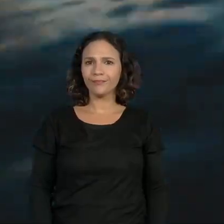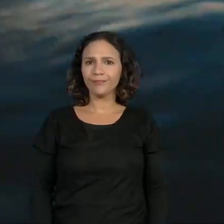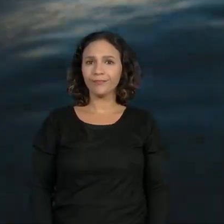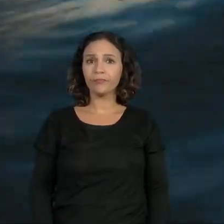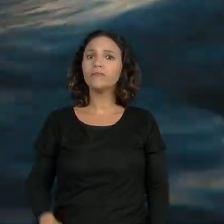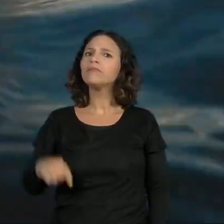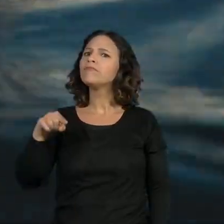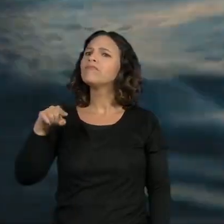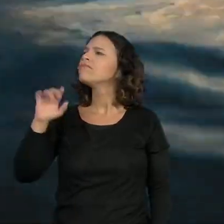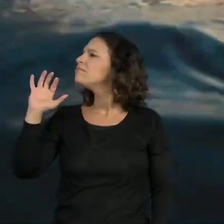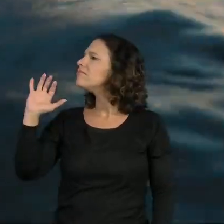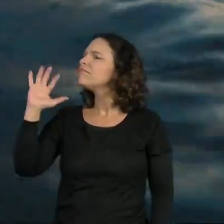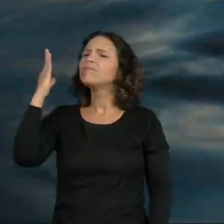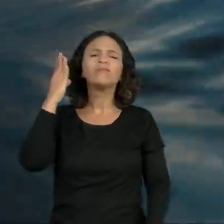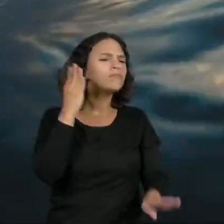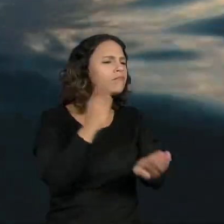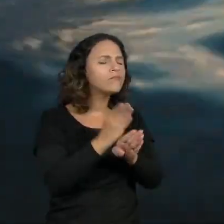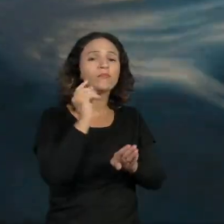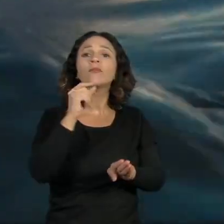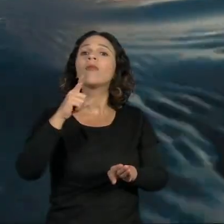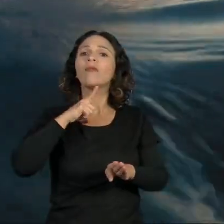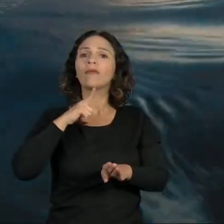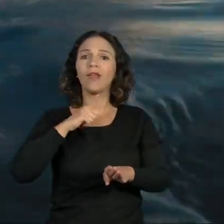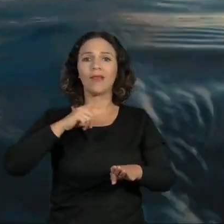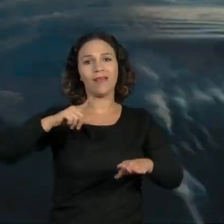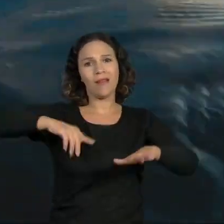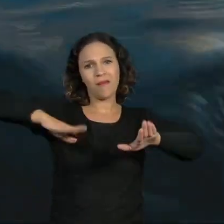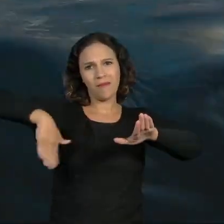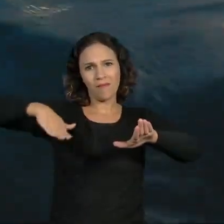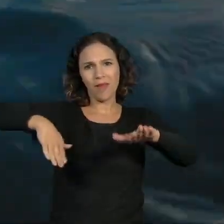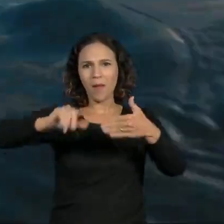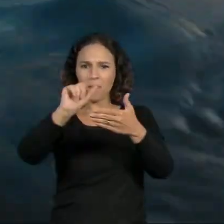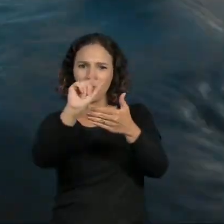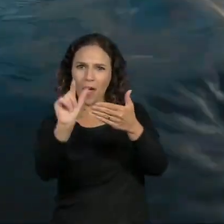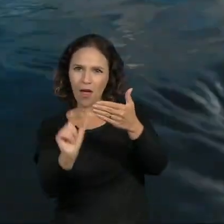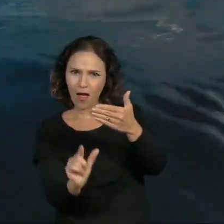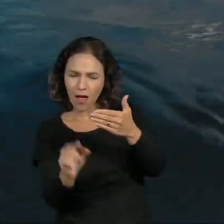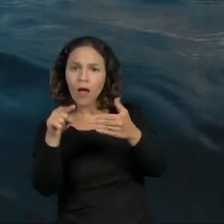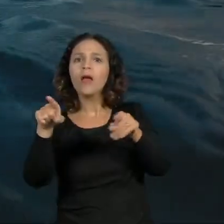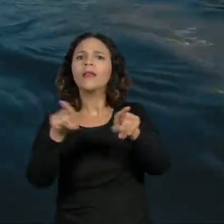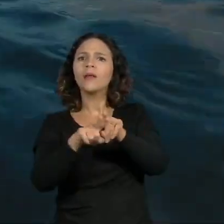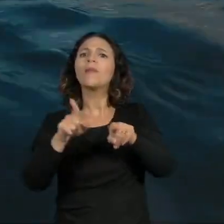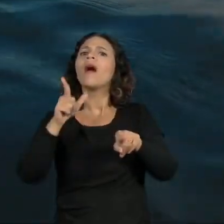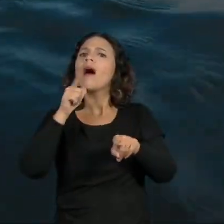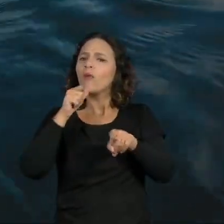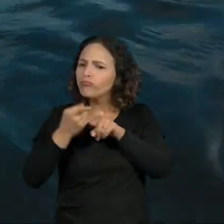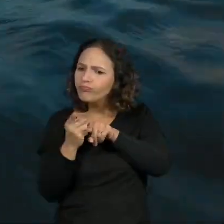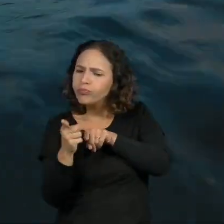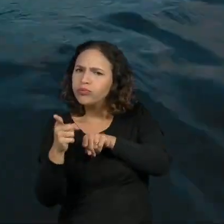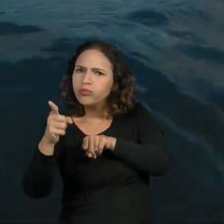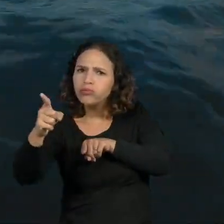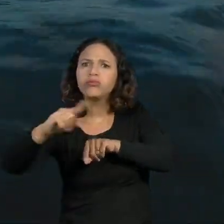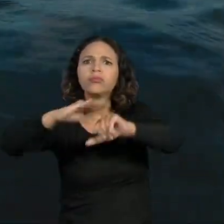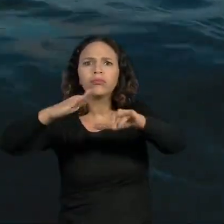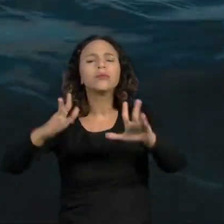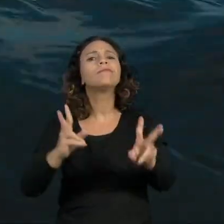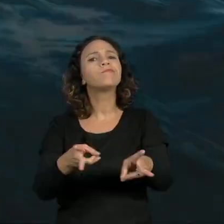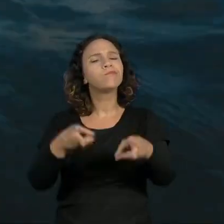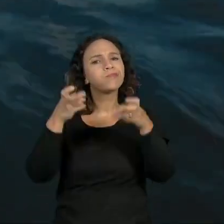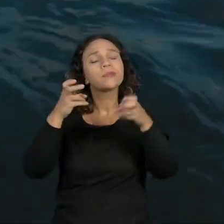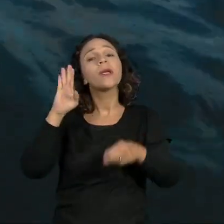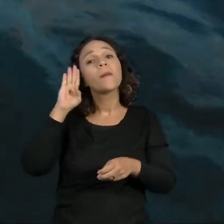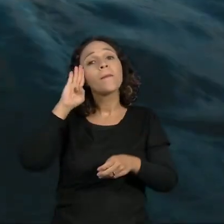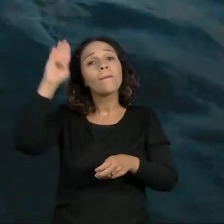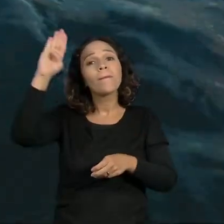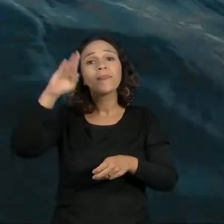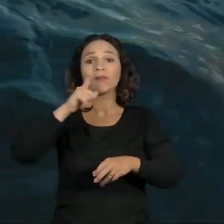O fenômeno foi verificado na região costeira e também mar aberto. O escurecimento atingiu principalmente a